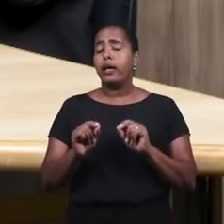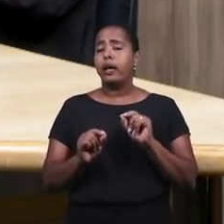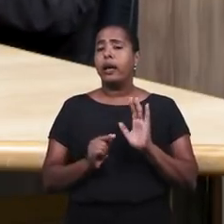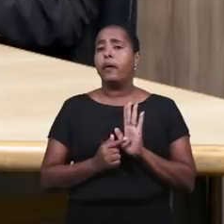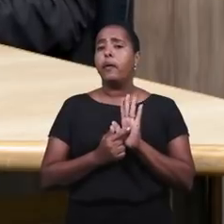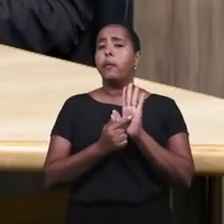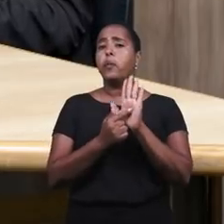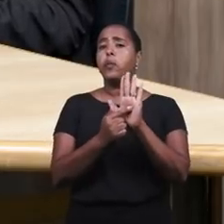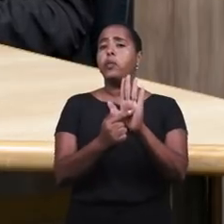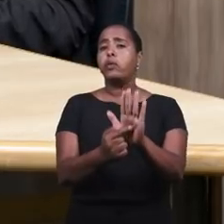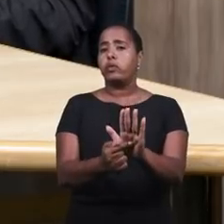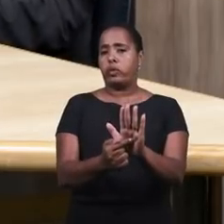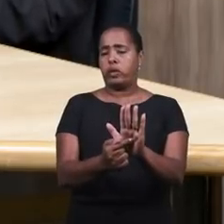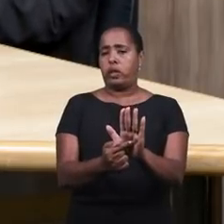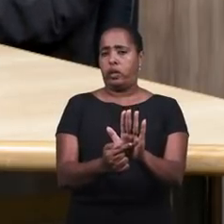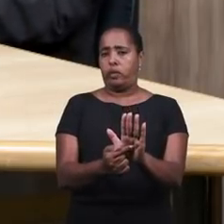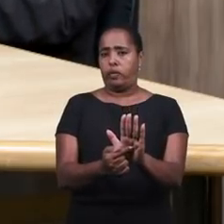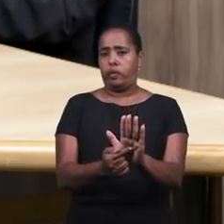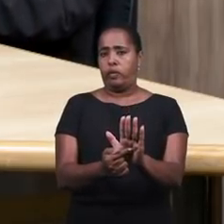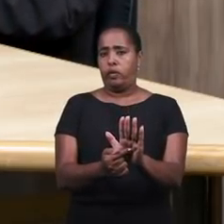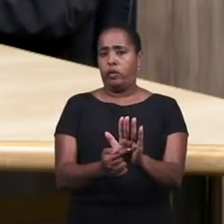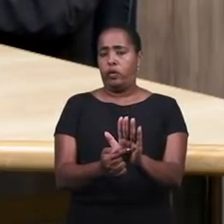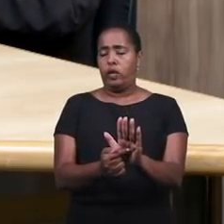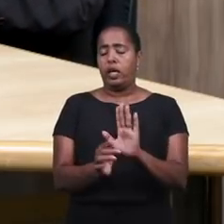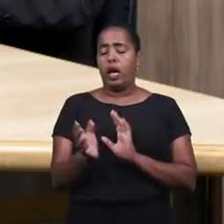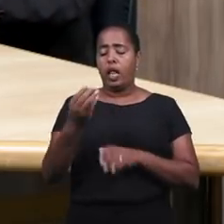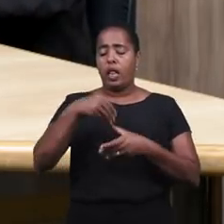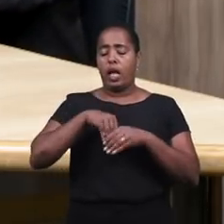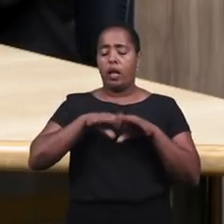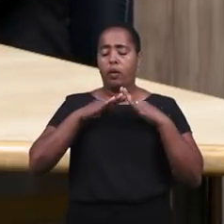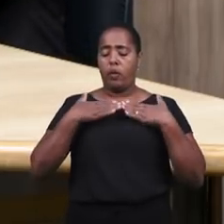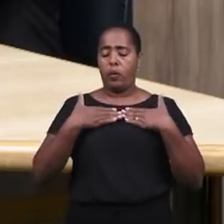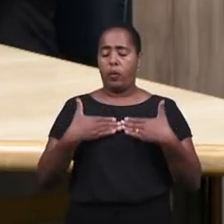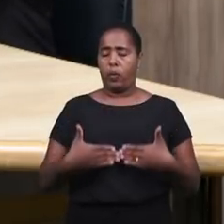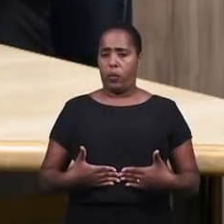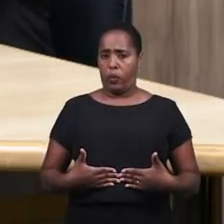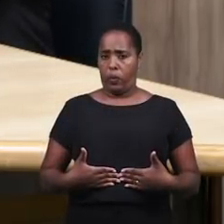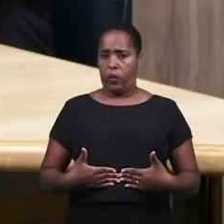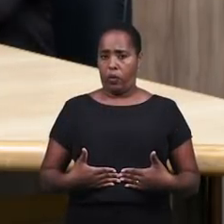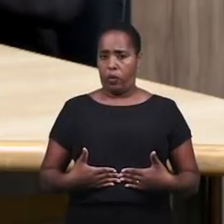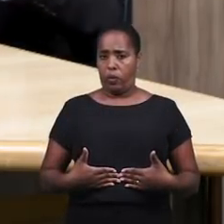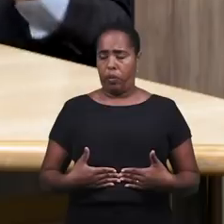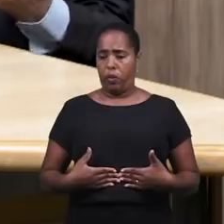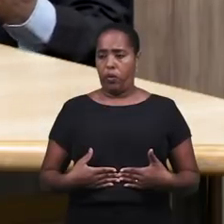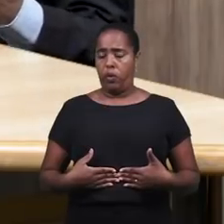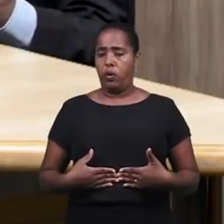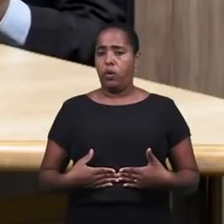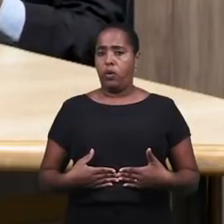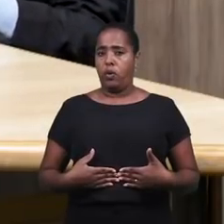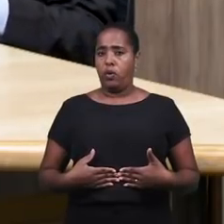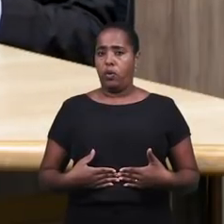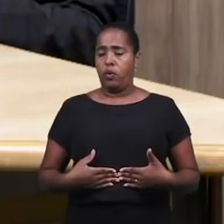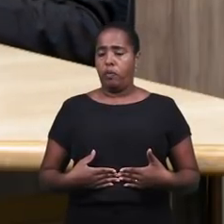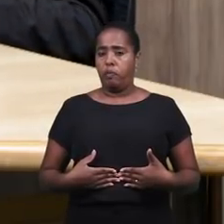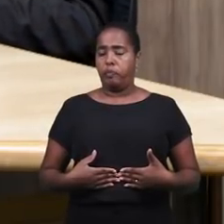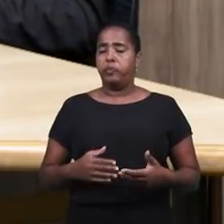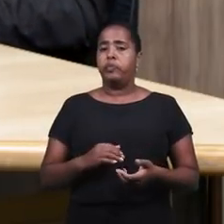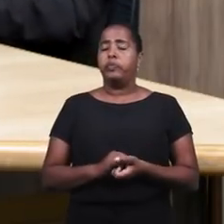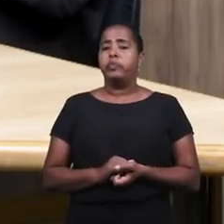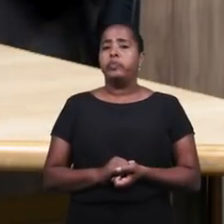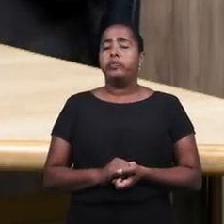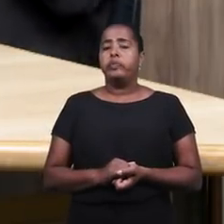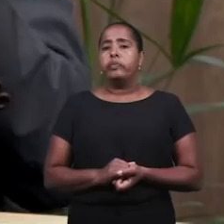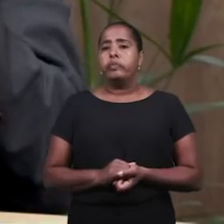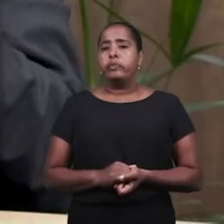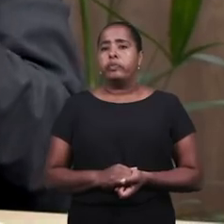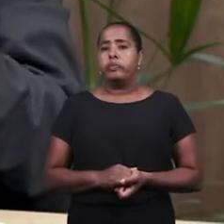mostrando, e isso é importante, que isso é no corpo. Volta o texto para um fim proveitoso.